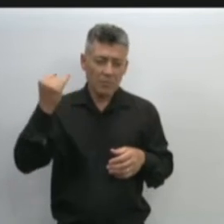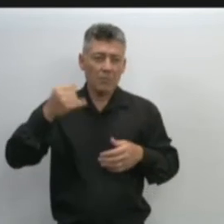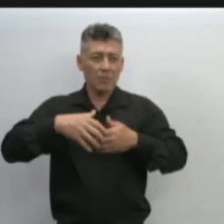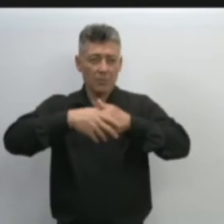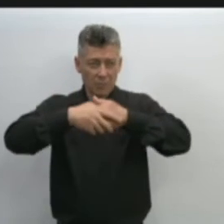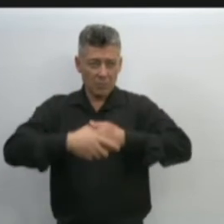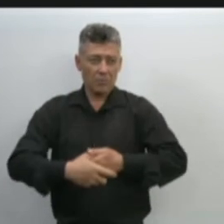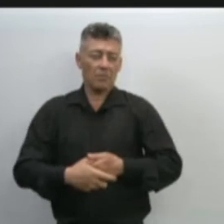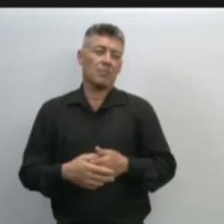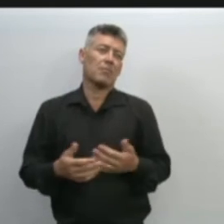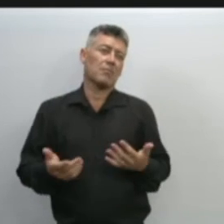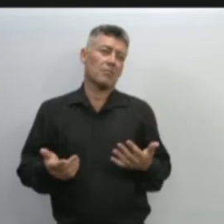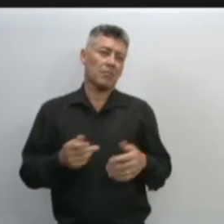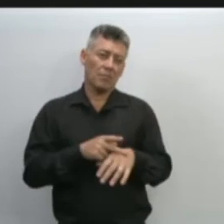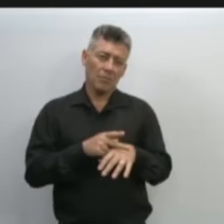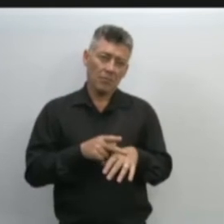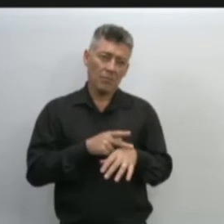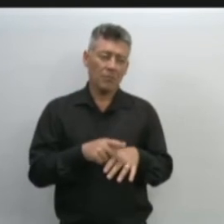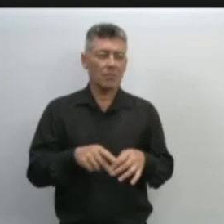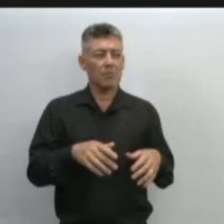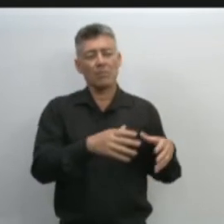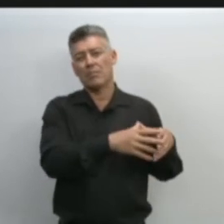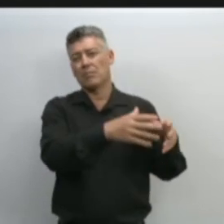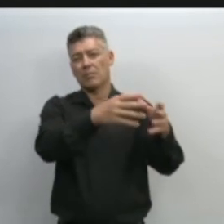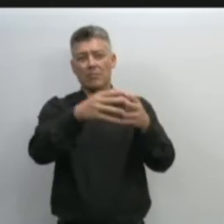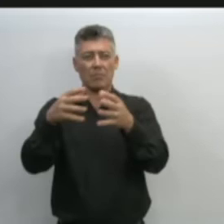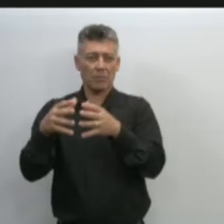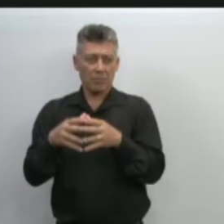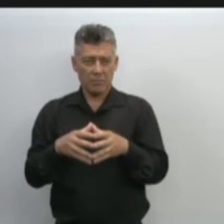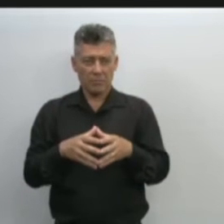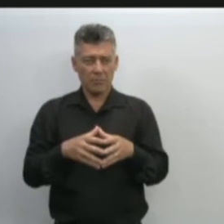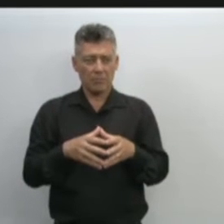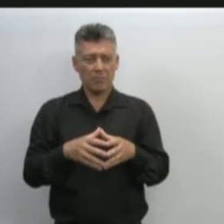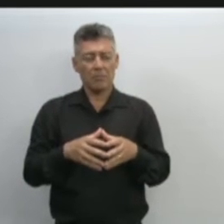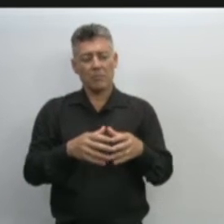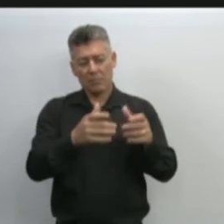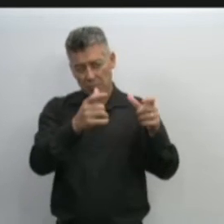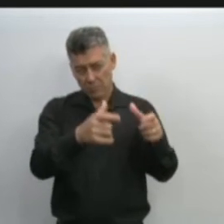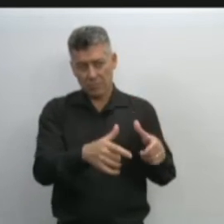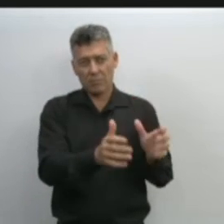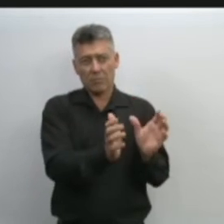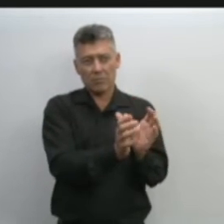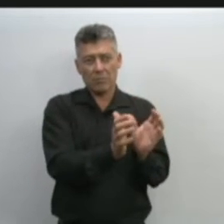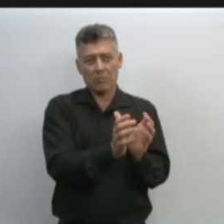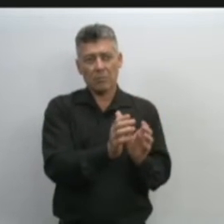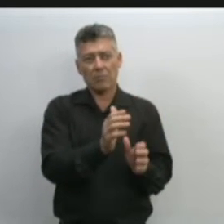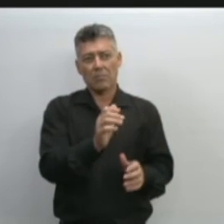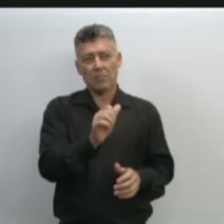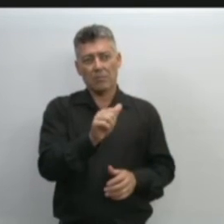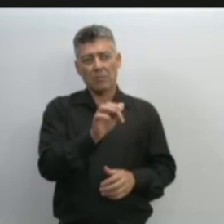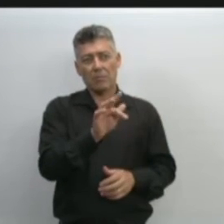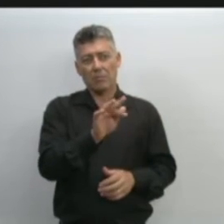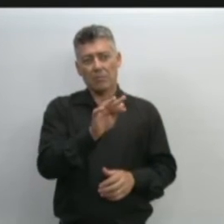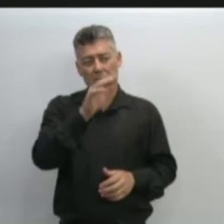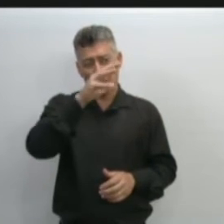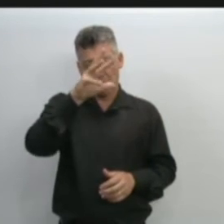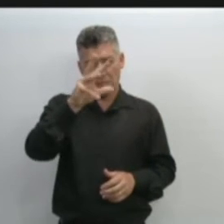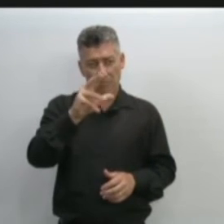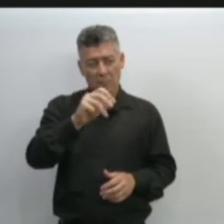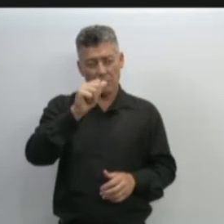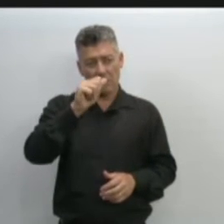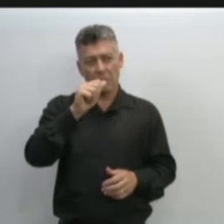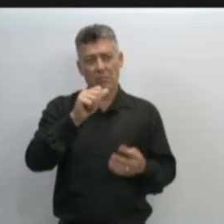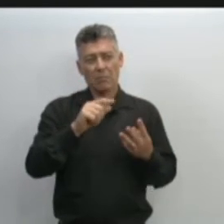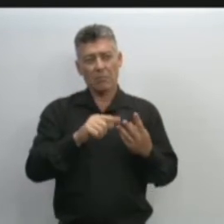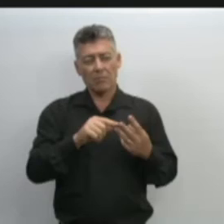com os movimentos negros, com os movimentos de matriz africana, né, com os movimentos que discutem a pauta